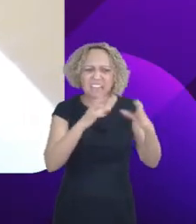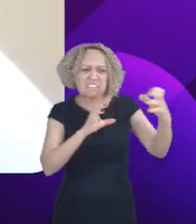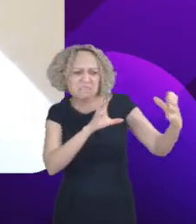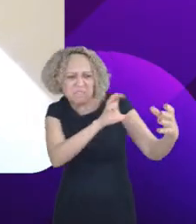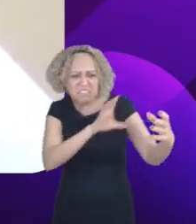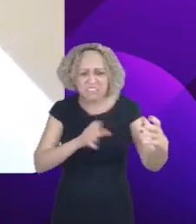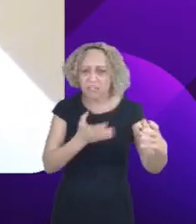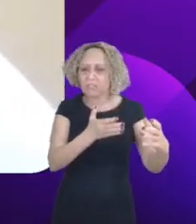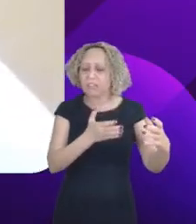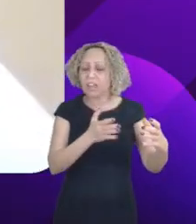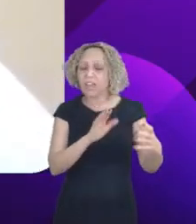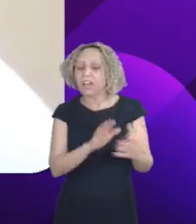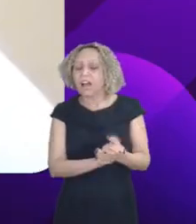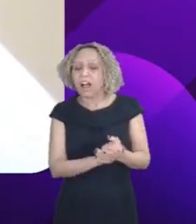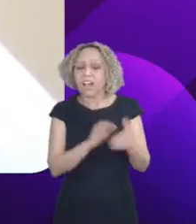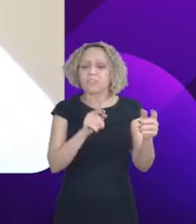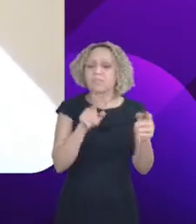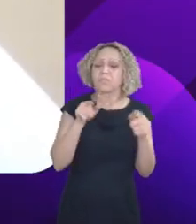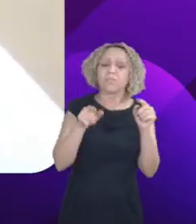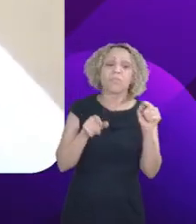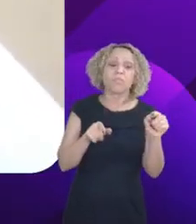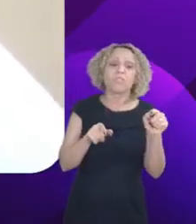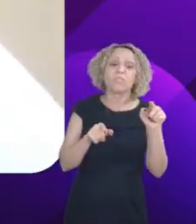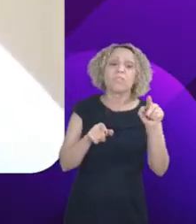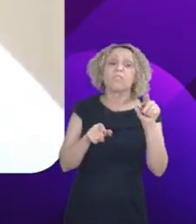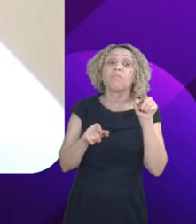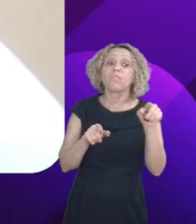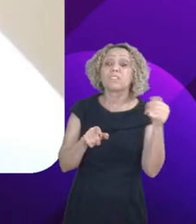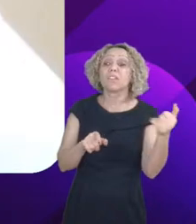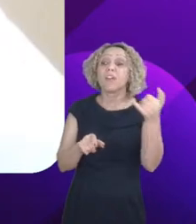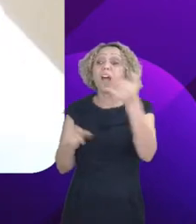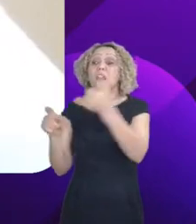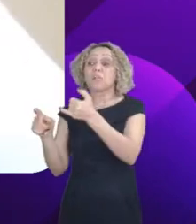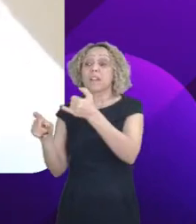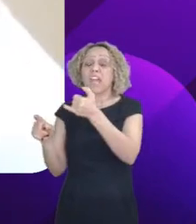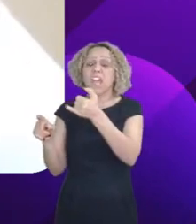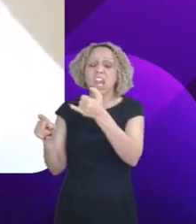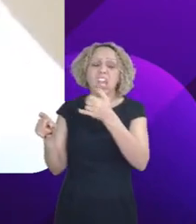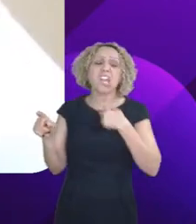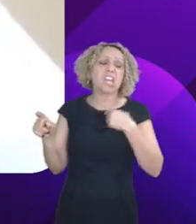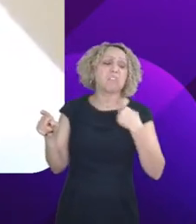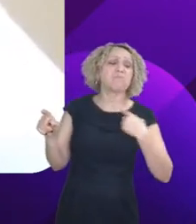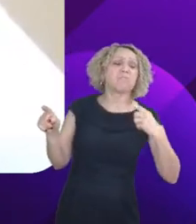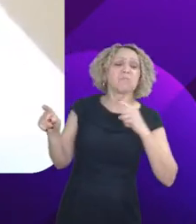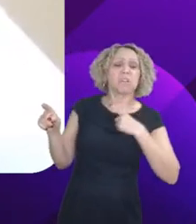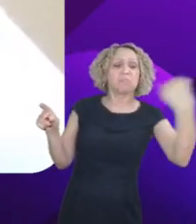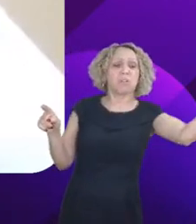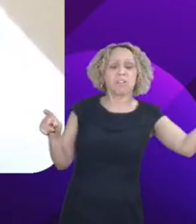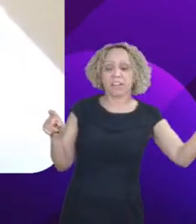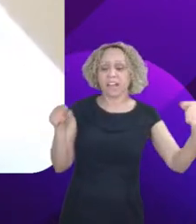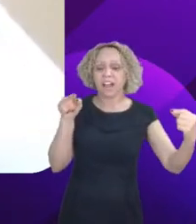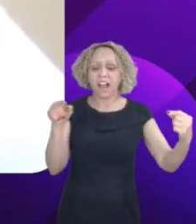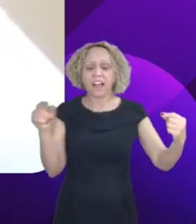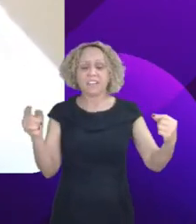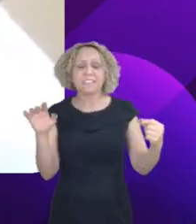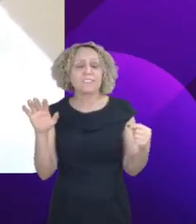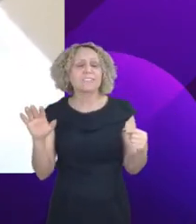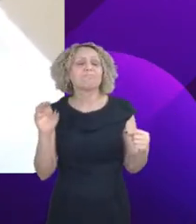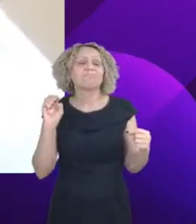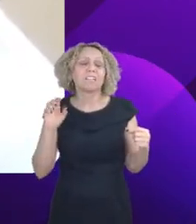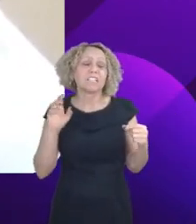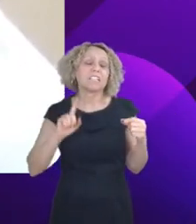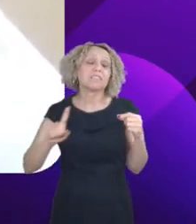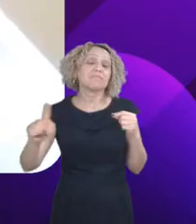goste mais, ele compra uma roupa nova para você, compra flores, ele te leva para algum lugar que você sempre quis, e aí ele te